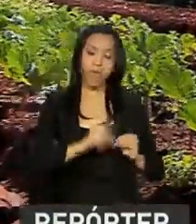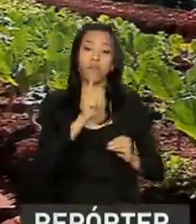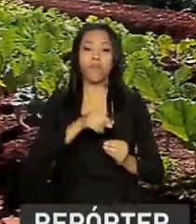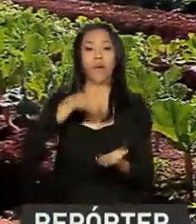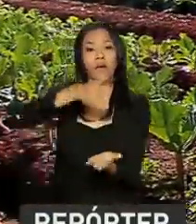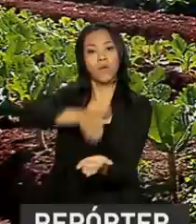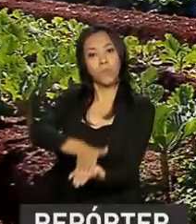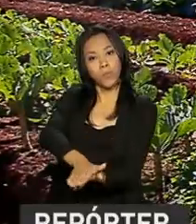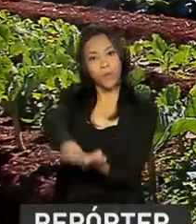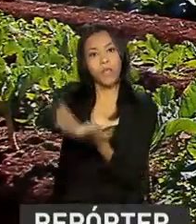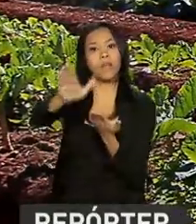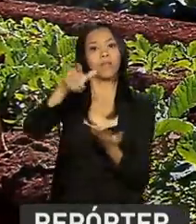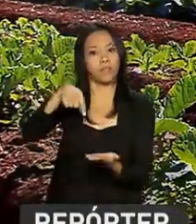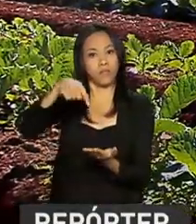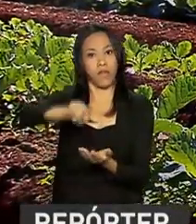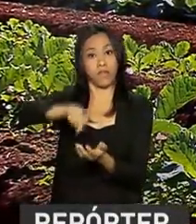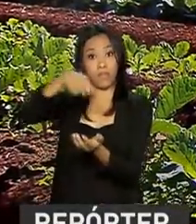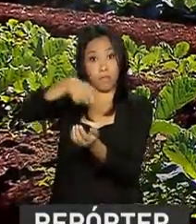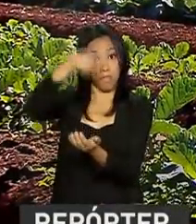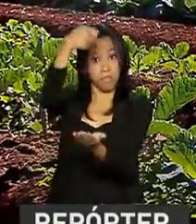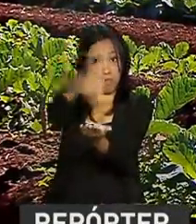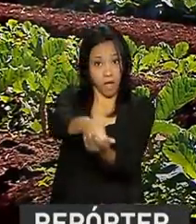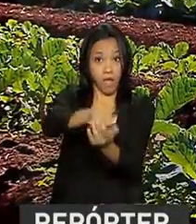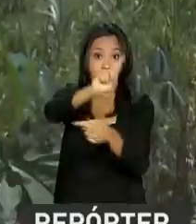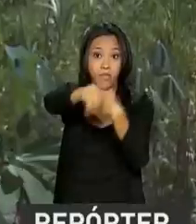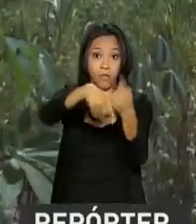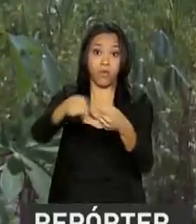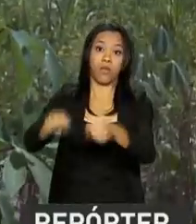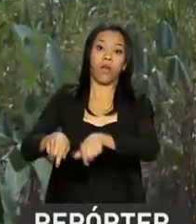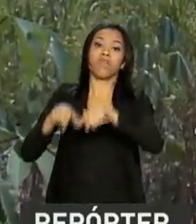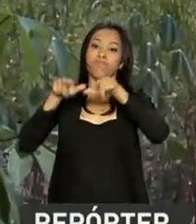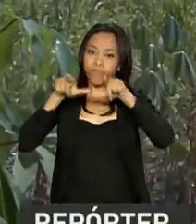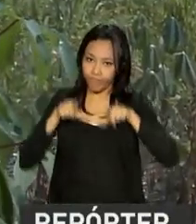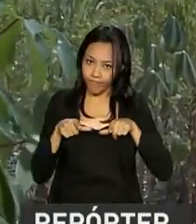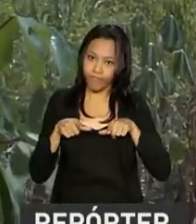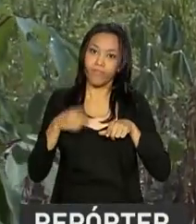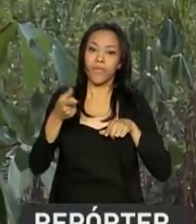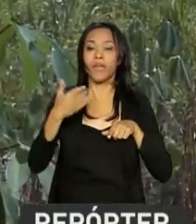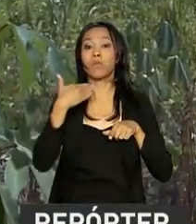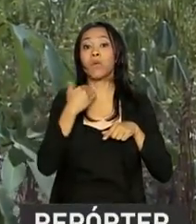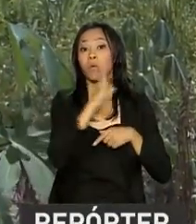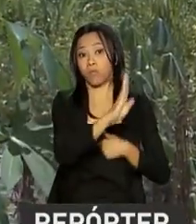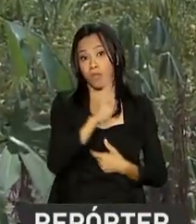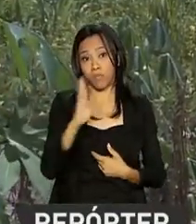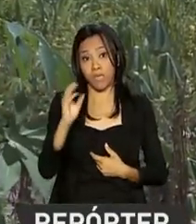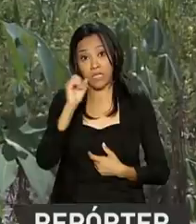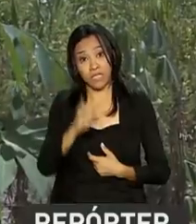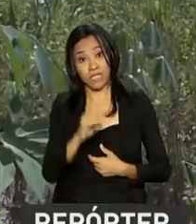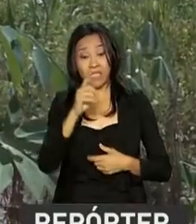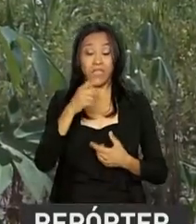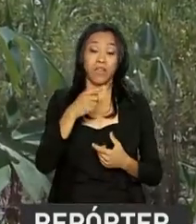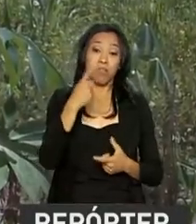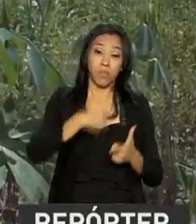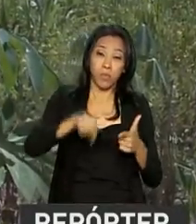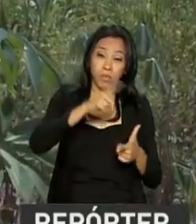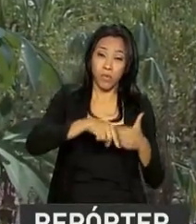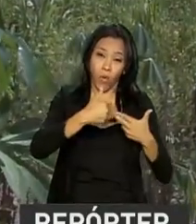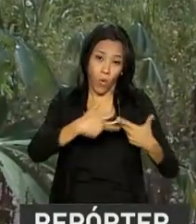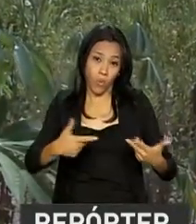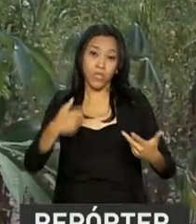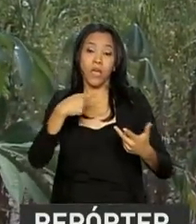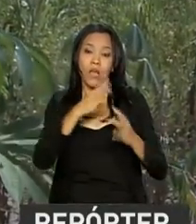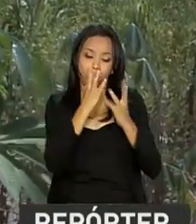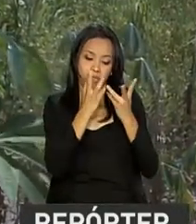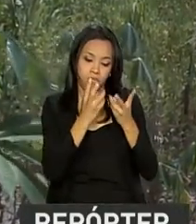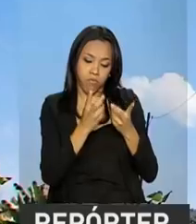da taxa cadastral. O certificado só é validado após o pagamento no Banco do Brasil. Caso haja pendência, o sistema calcula o